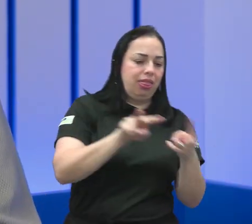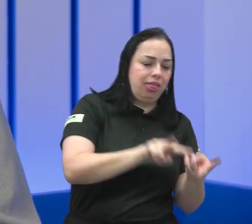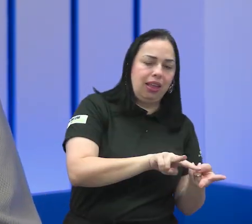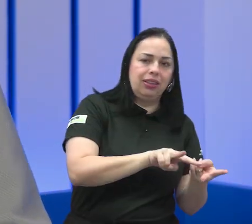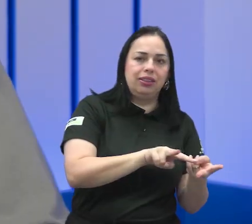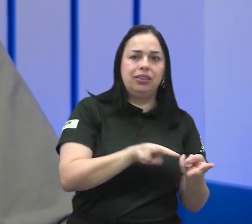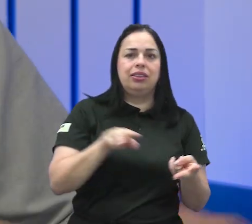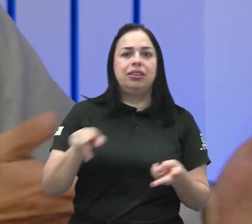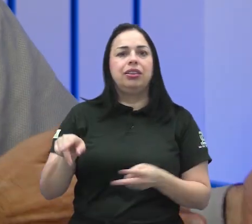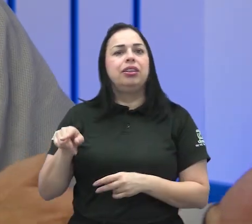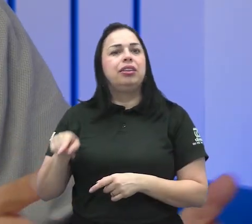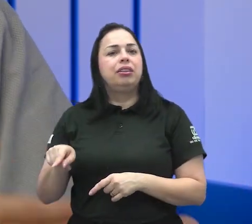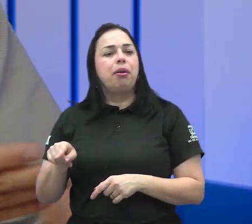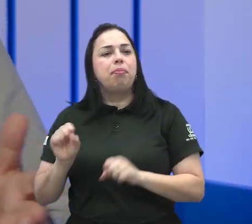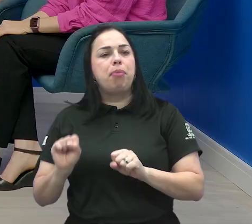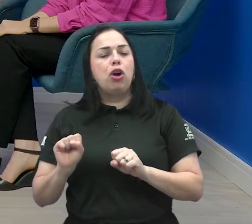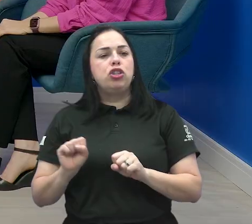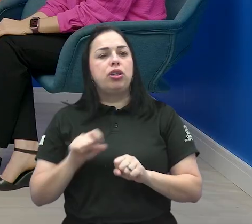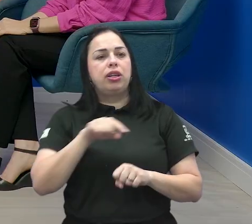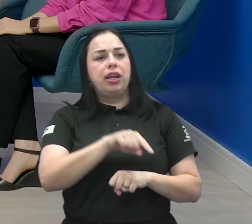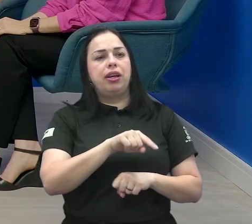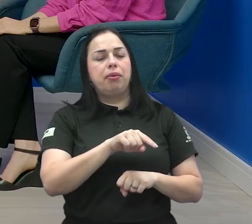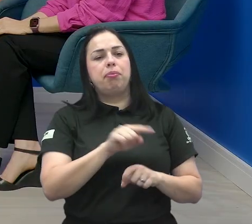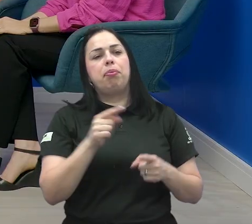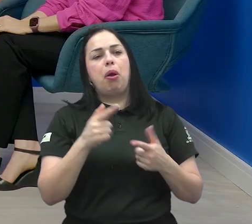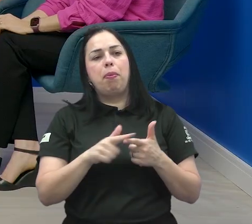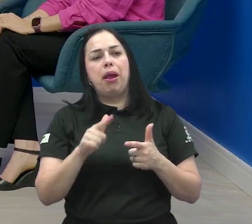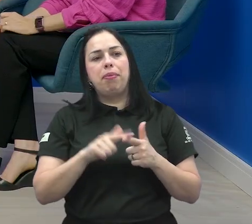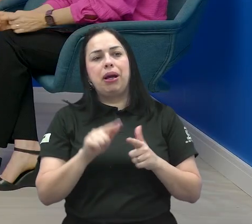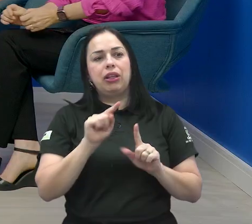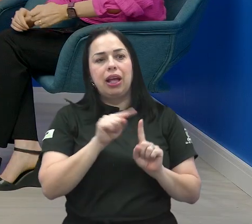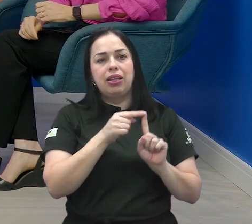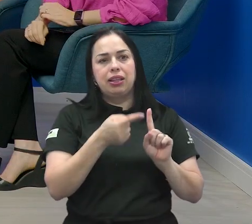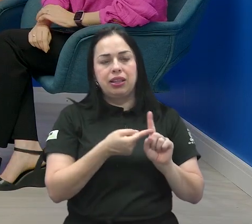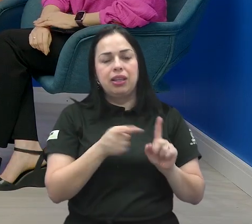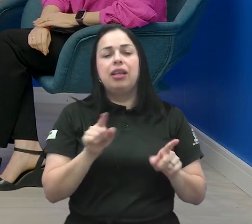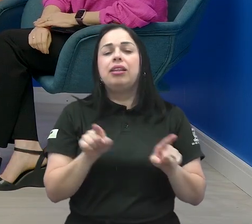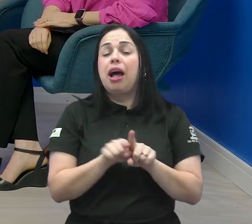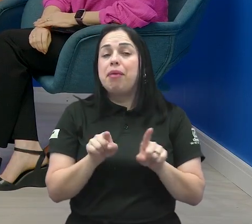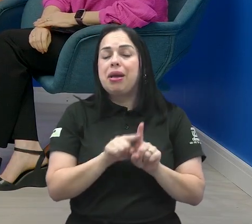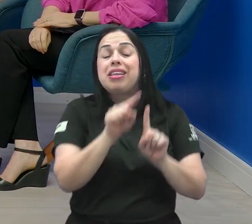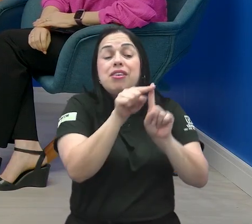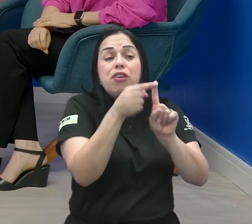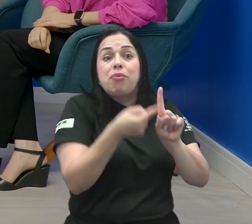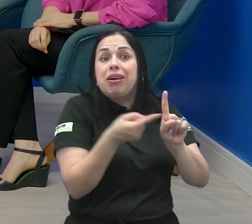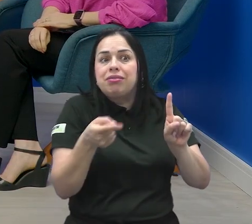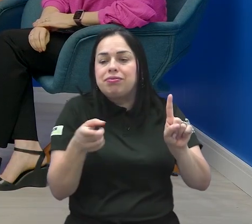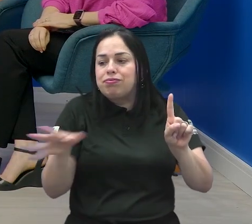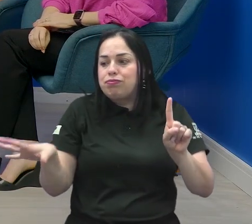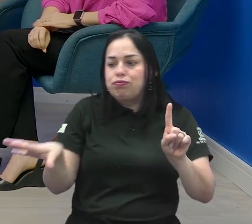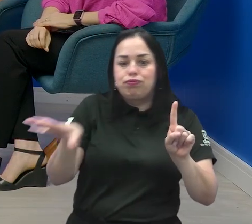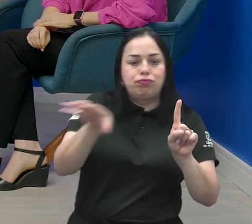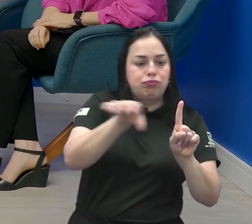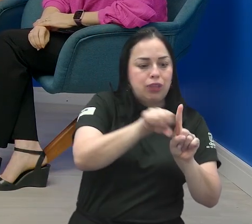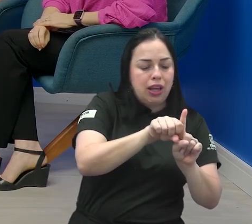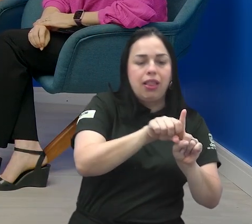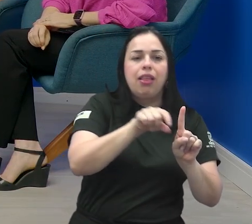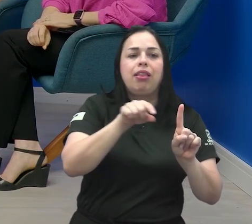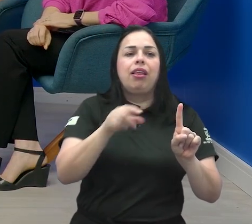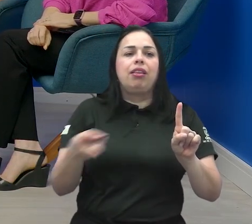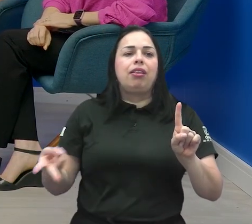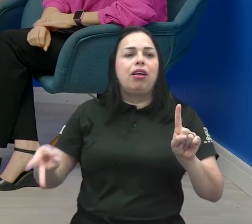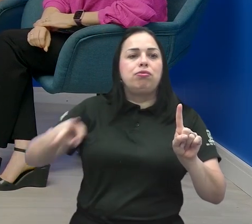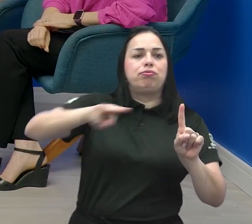bolsa de sangue. E se é uma medicamento? teratogênica, que pode causar uma formação fetal. Okay. E se for uma gestante que recebe esse sangue, pode causar uma